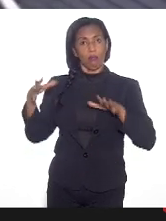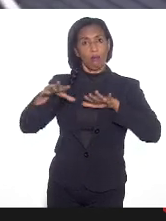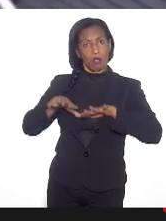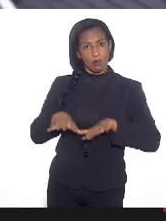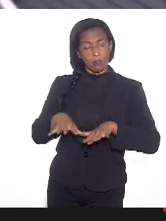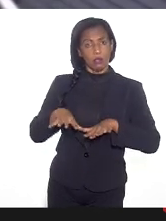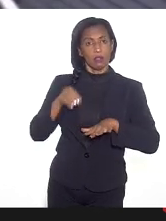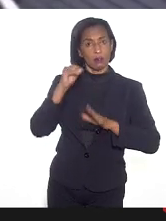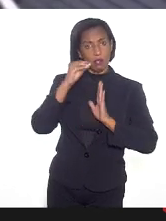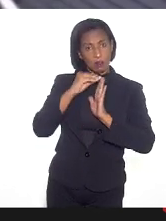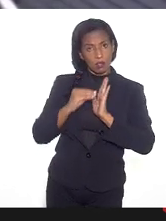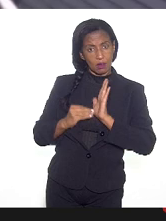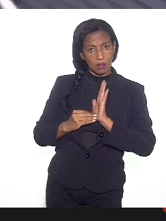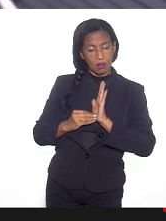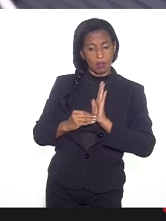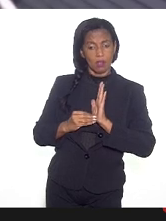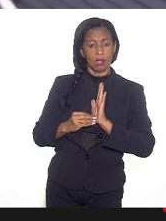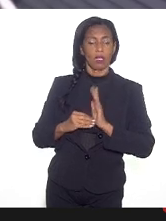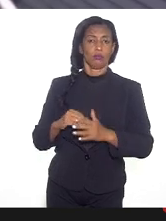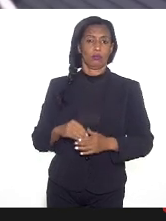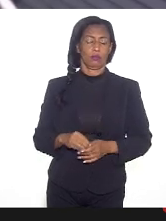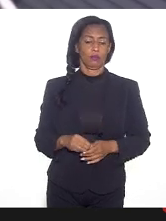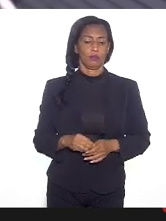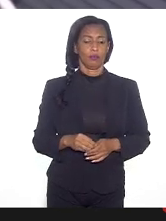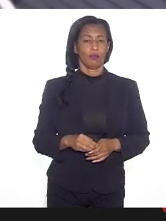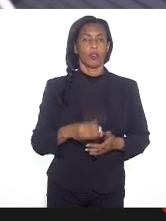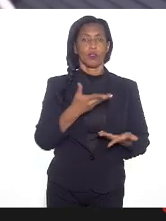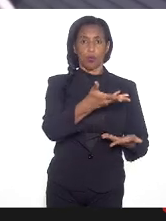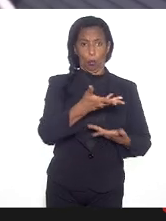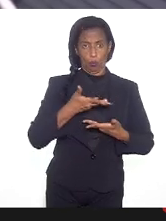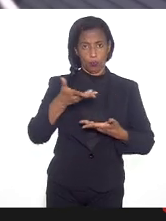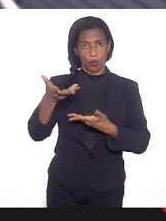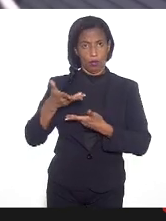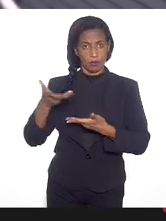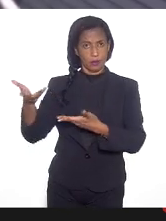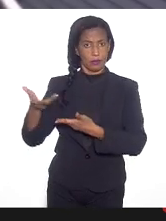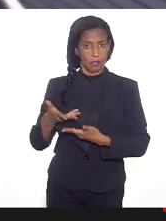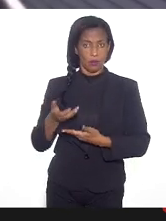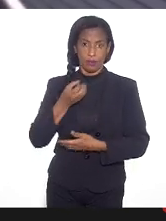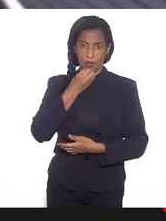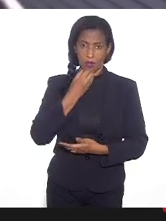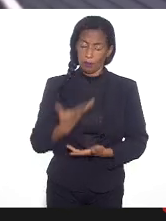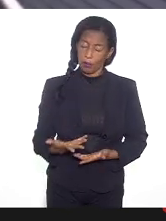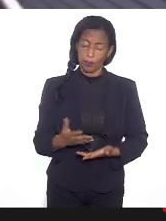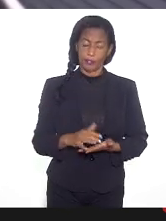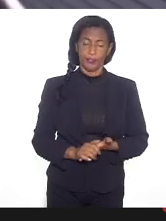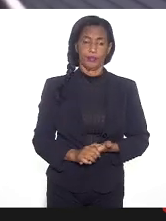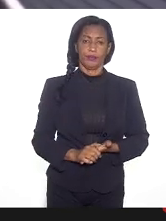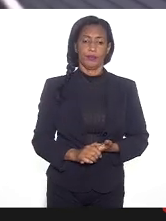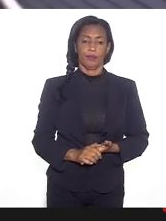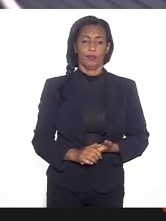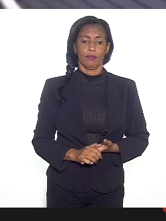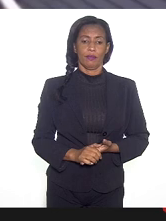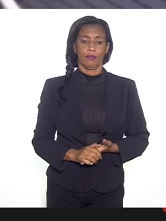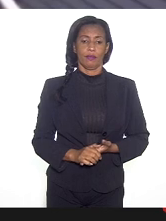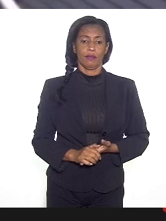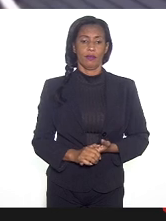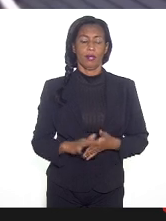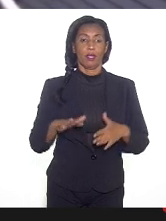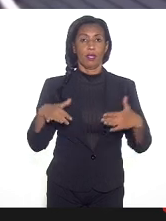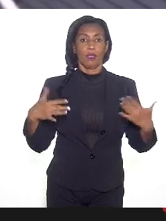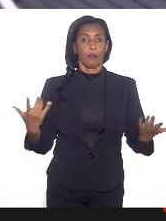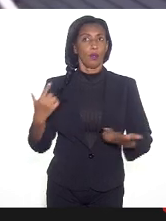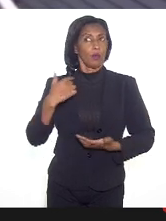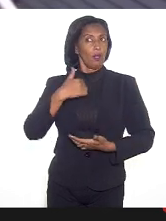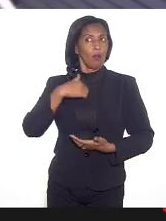dentro do espectro de convocação. Tá bom? Eu, assim, pelo que eu